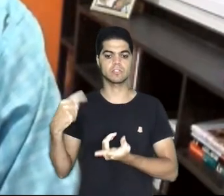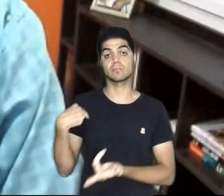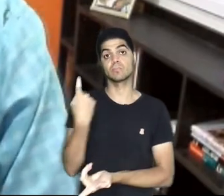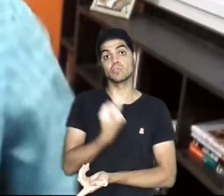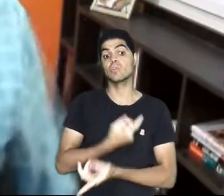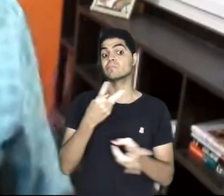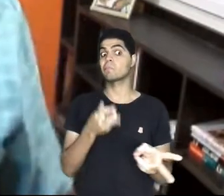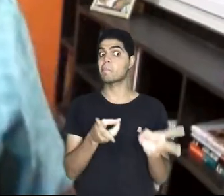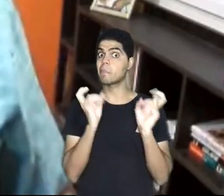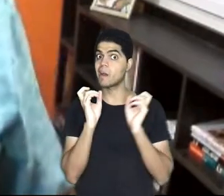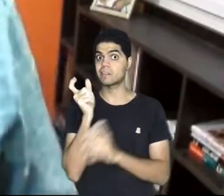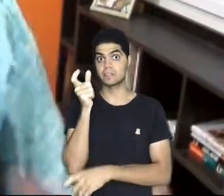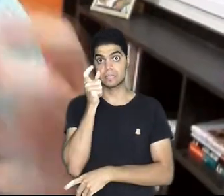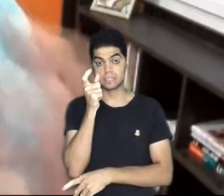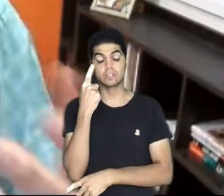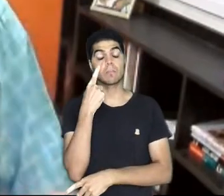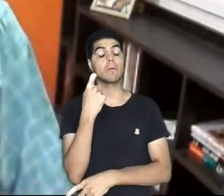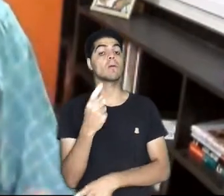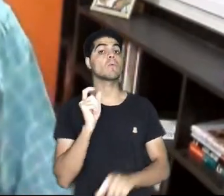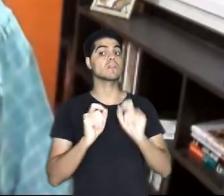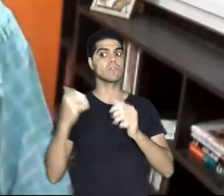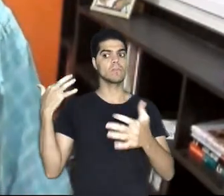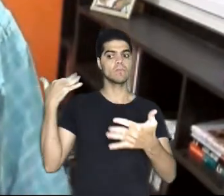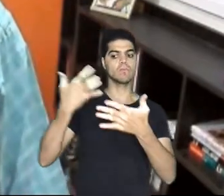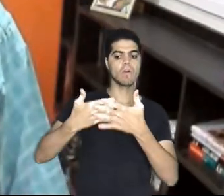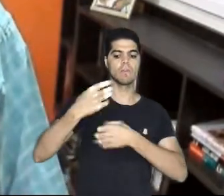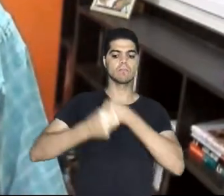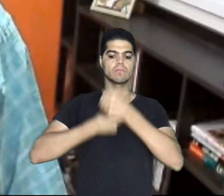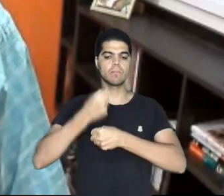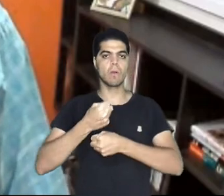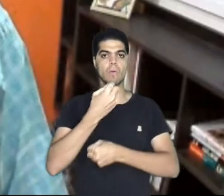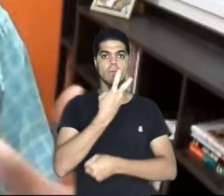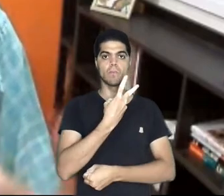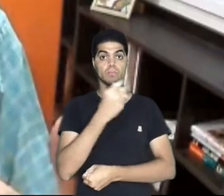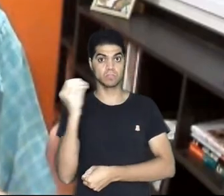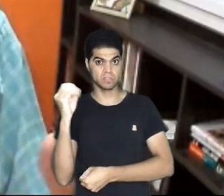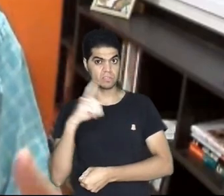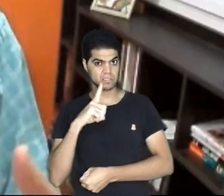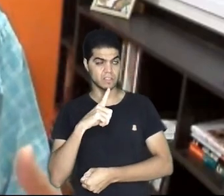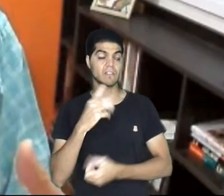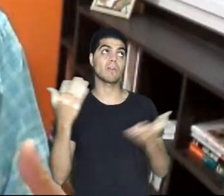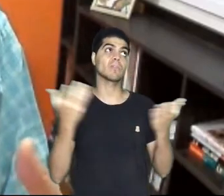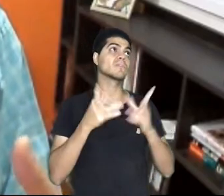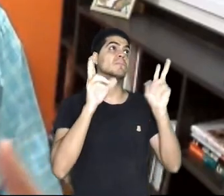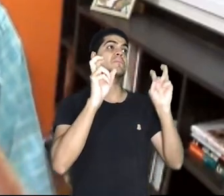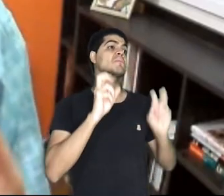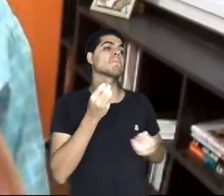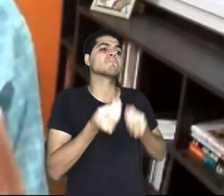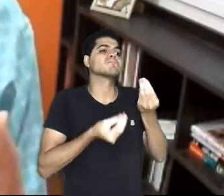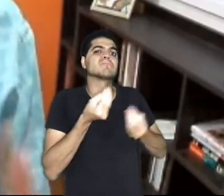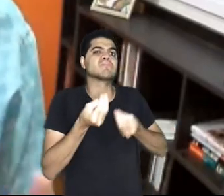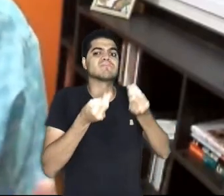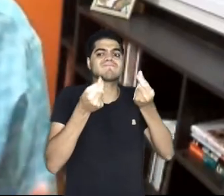gente perceber, Cadu, como que nesses 200 anos da independência, esse tema está sendo tratado com